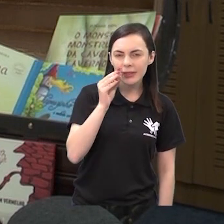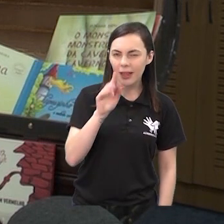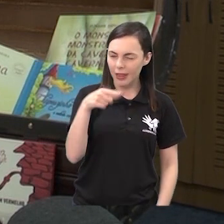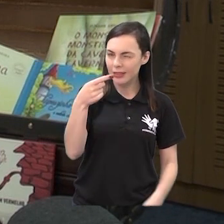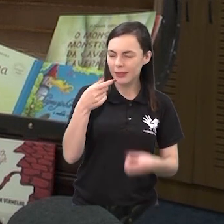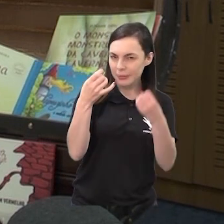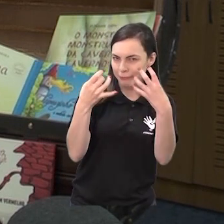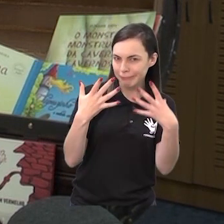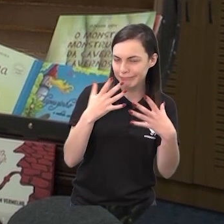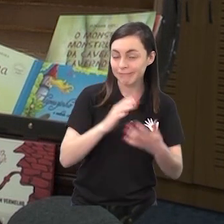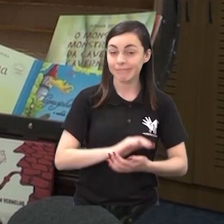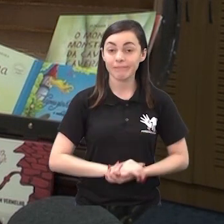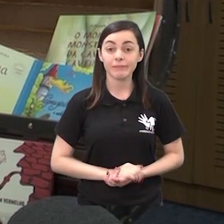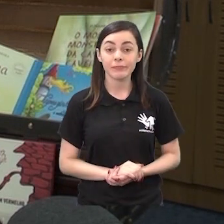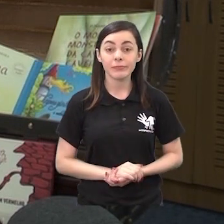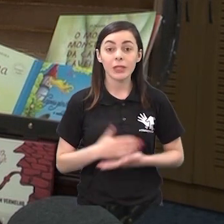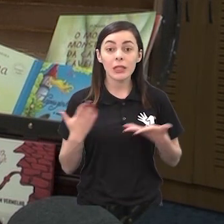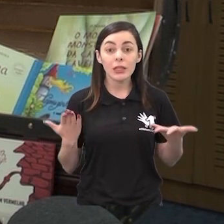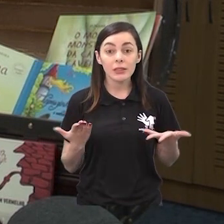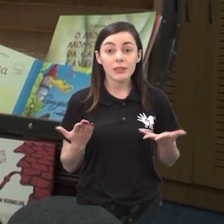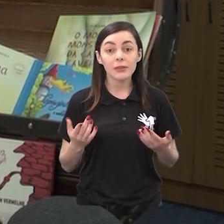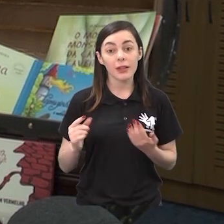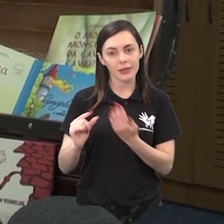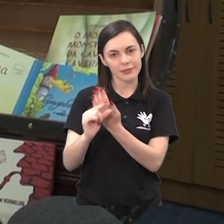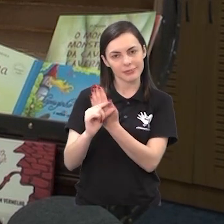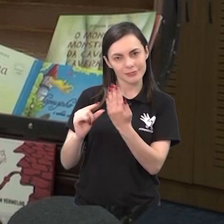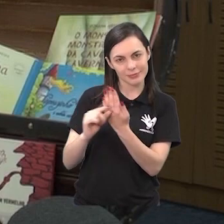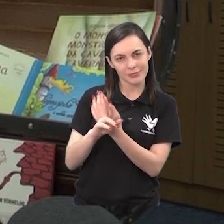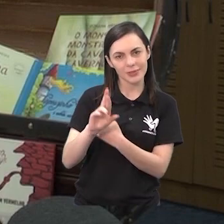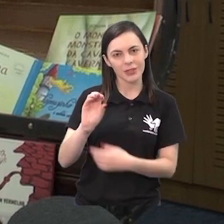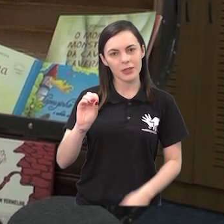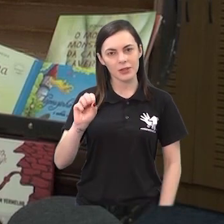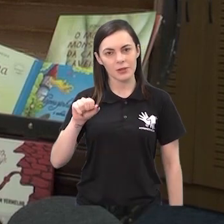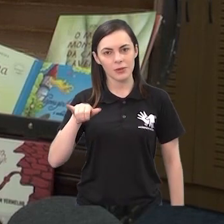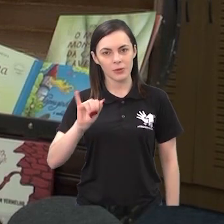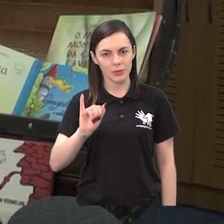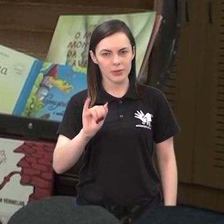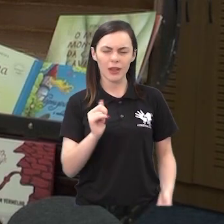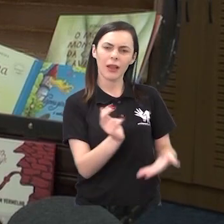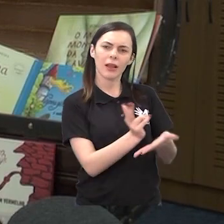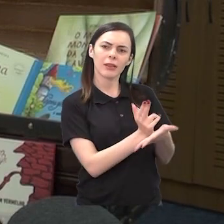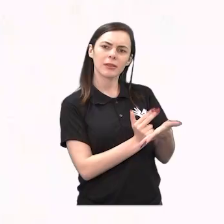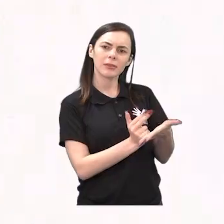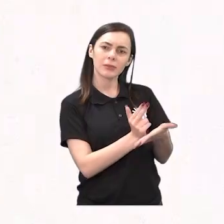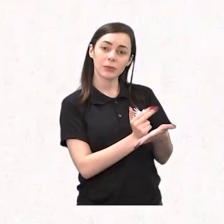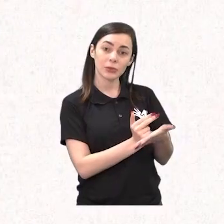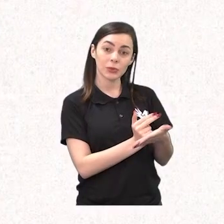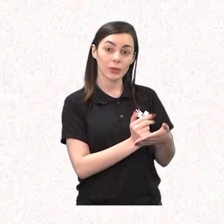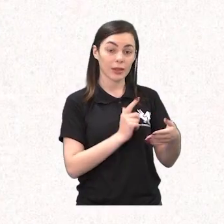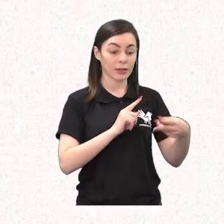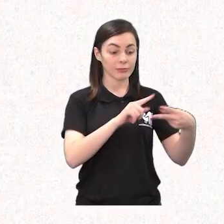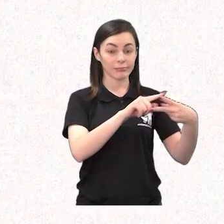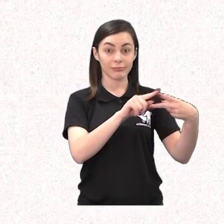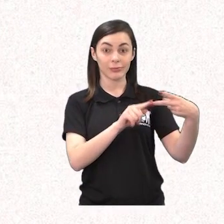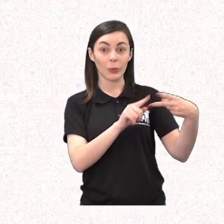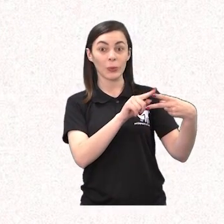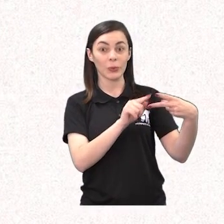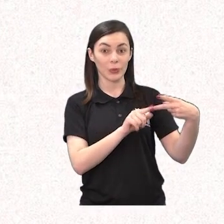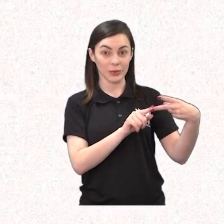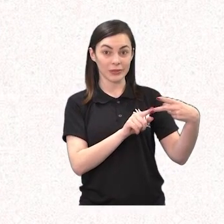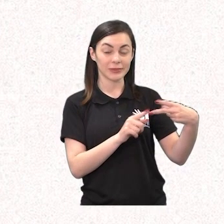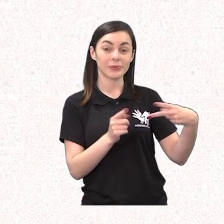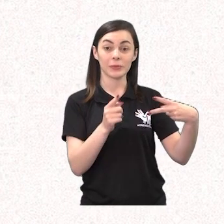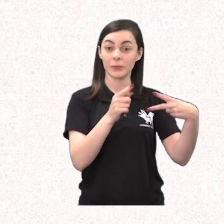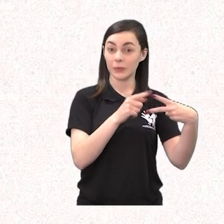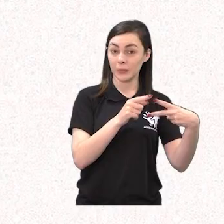mas isso eu já conto para vocês. Então, essa é a nossa escritora, Rosi Greca, e a ilustradora... Uma das, né? Porque nós